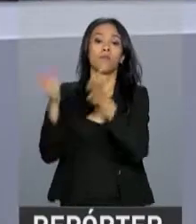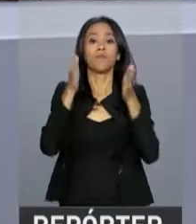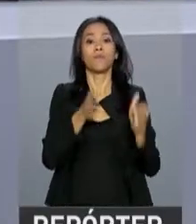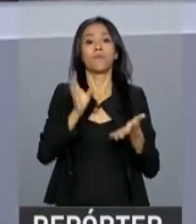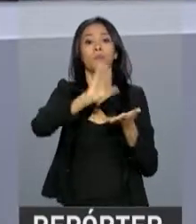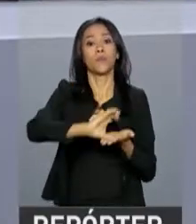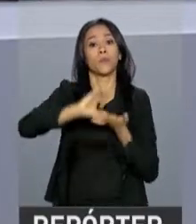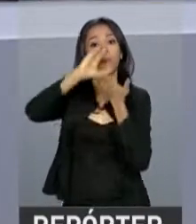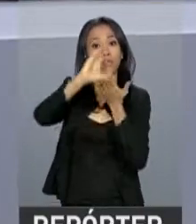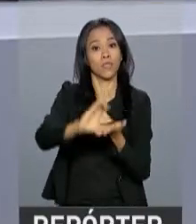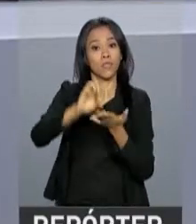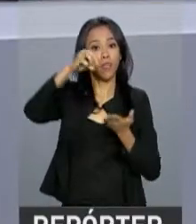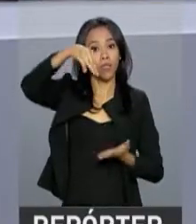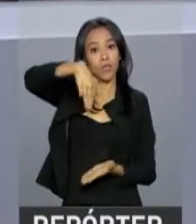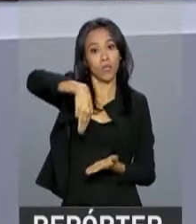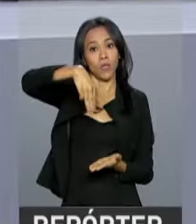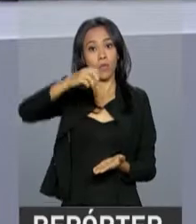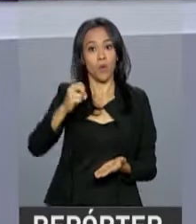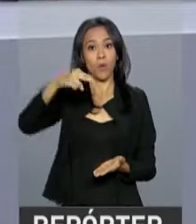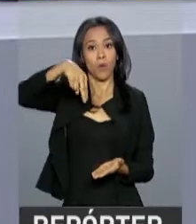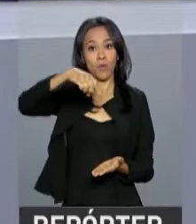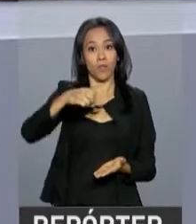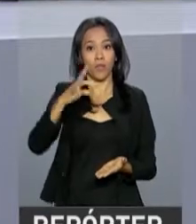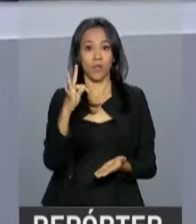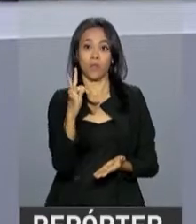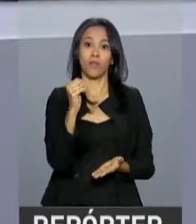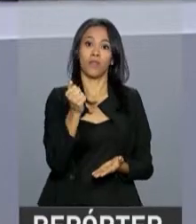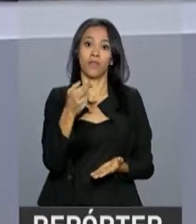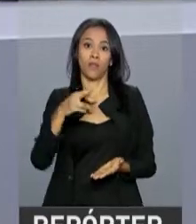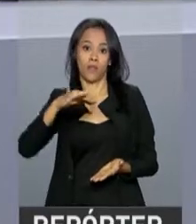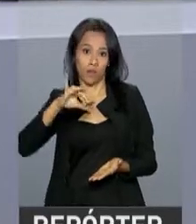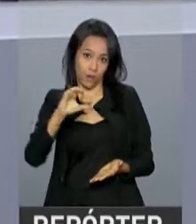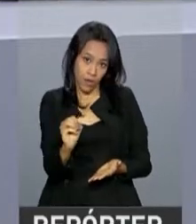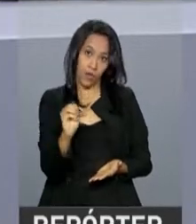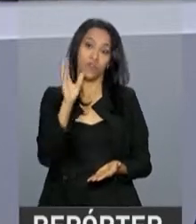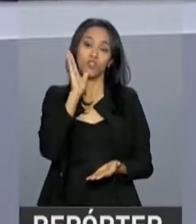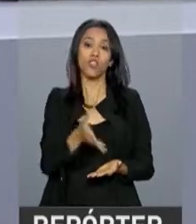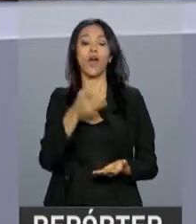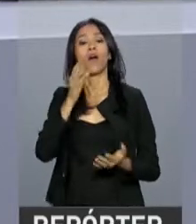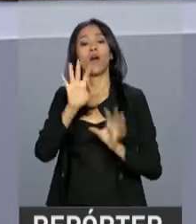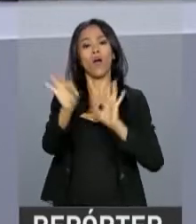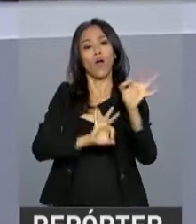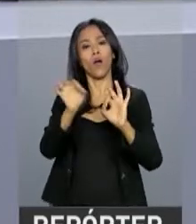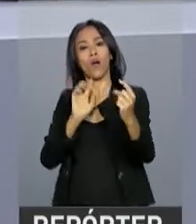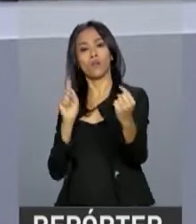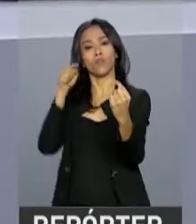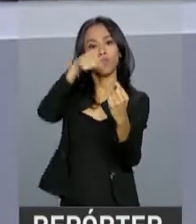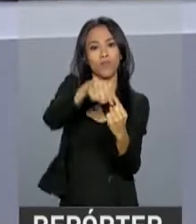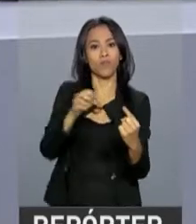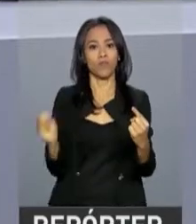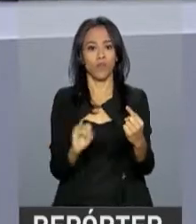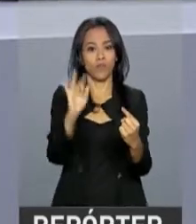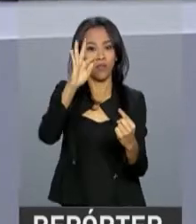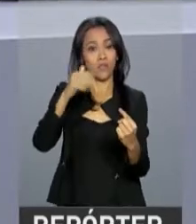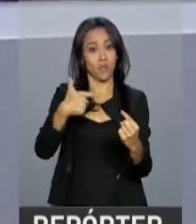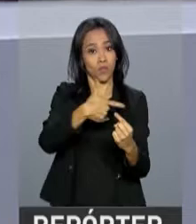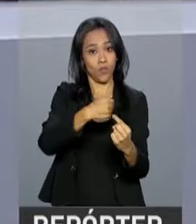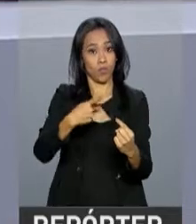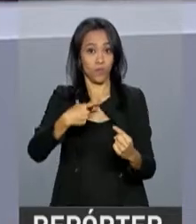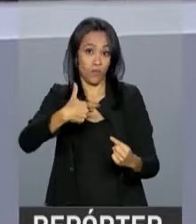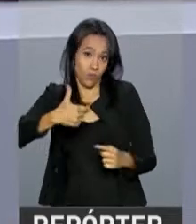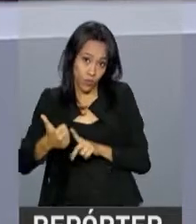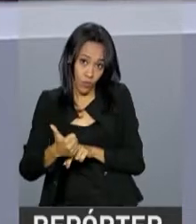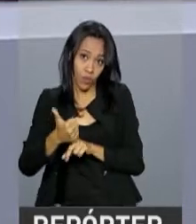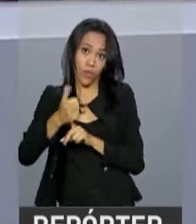o cemei e definiu o centro da meta de inflação para 2010 21 que será abaixo de 4% para o